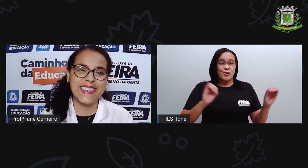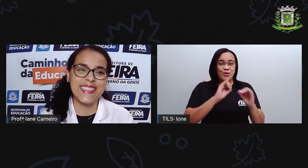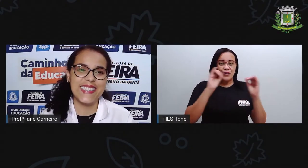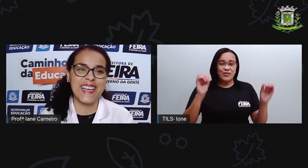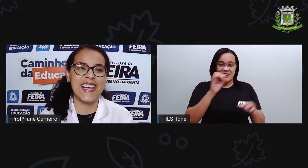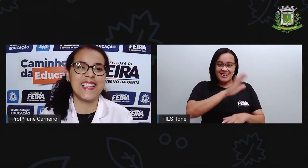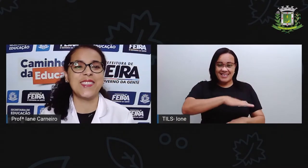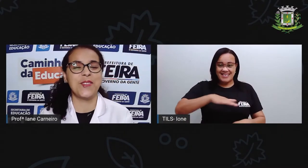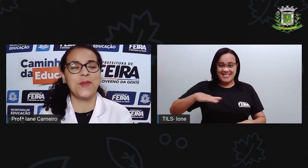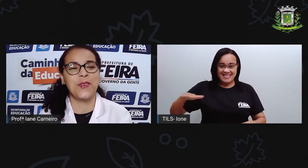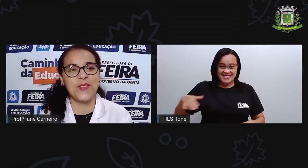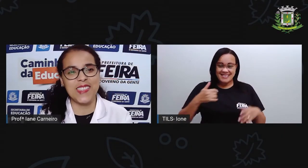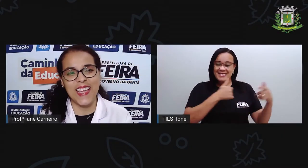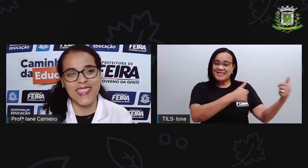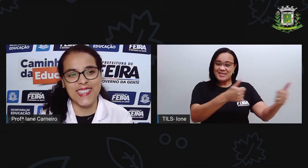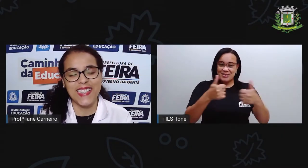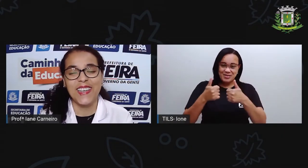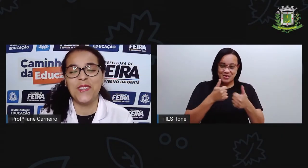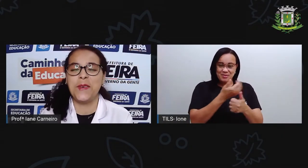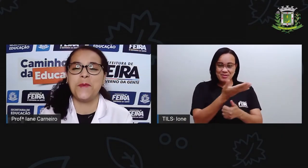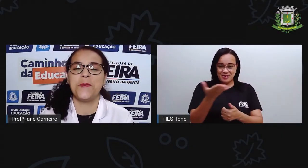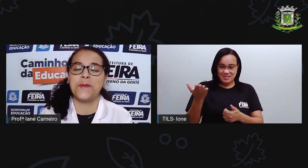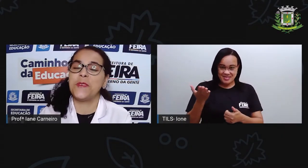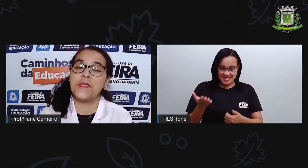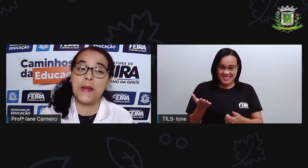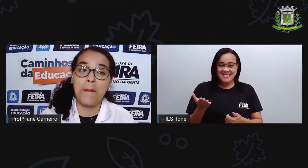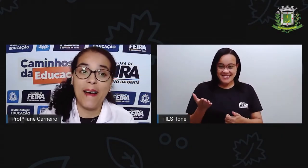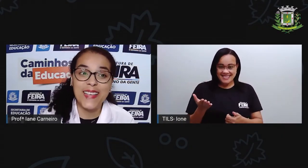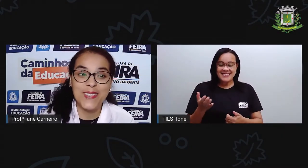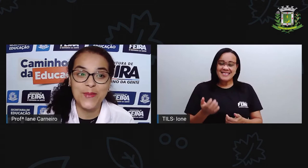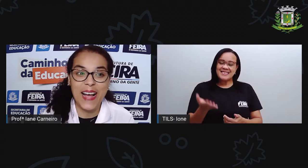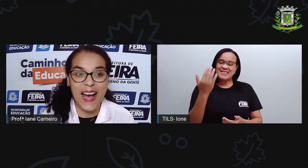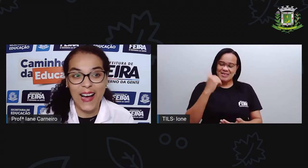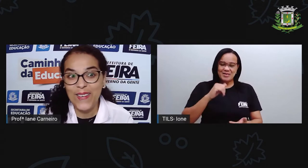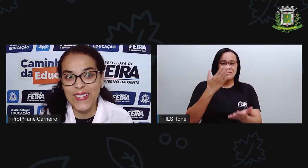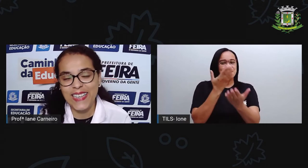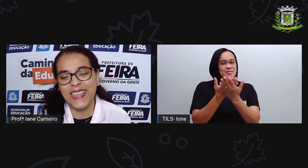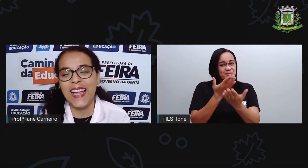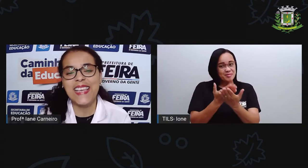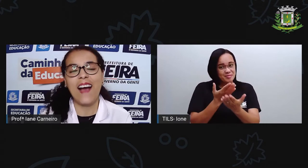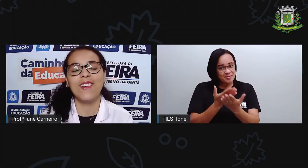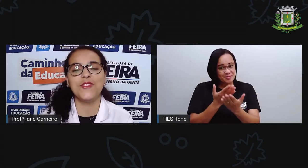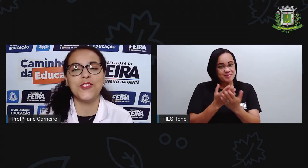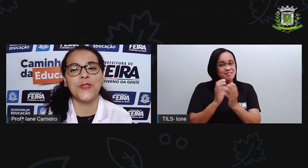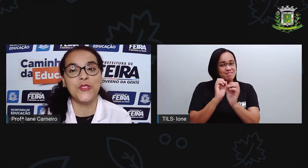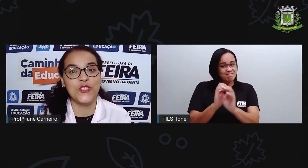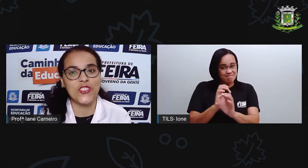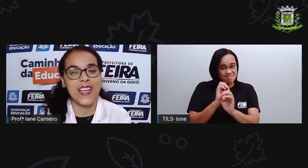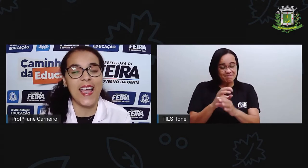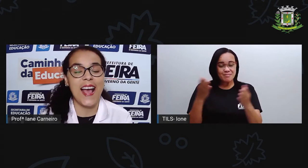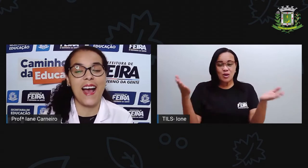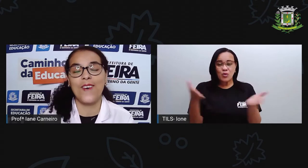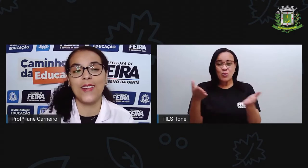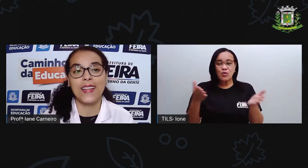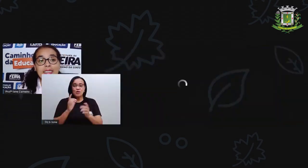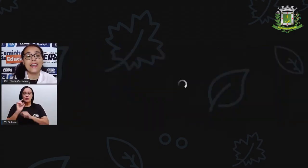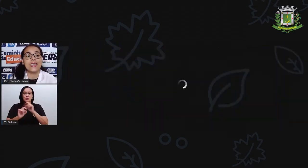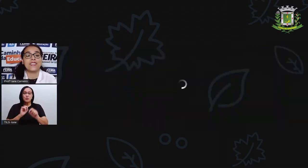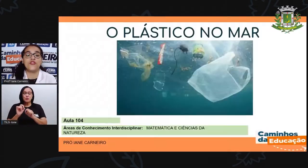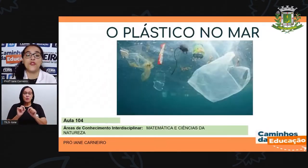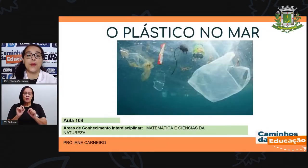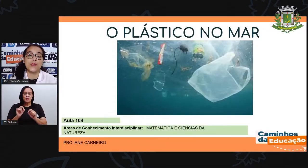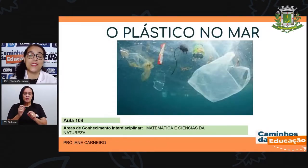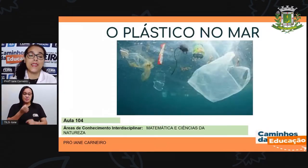Olá, crianças! Tudo bem com vocês? Vamos para mais uma aula, né? E a aula de hoje é a aula